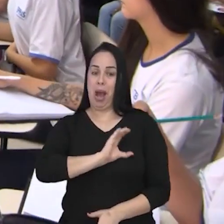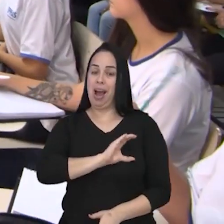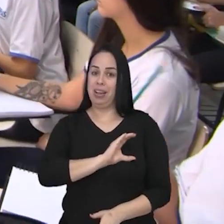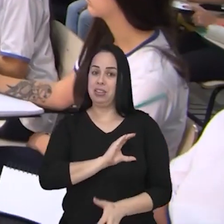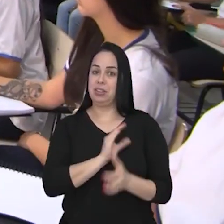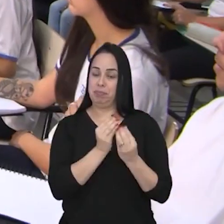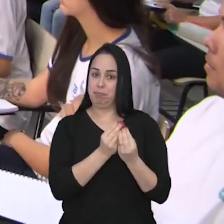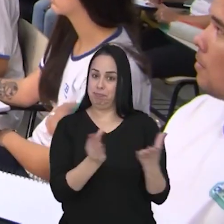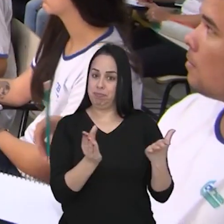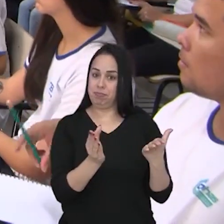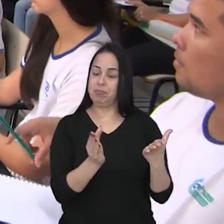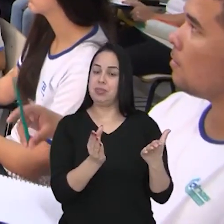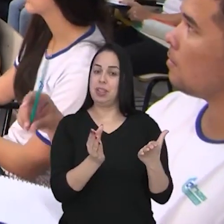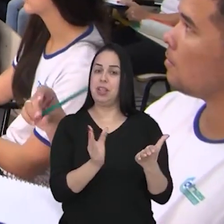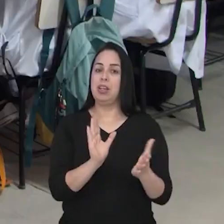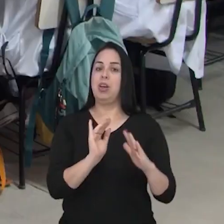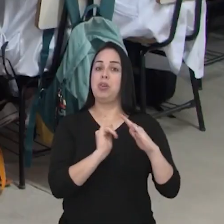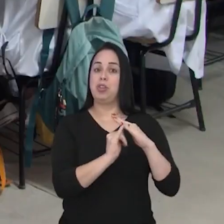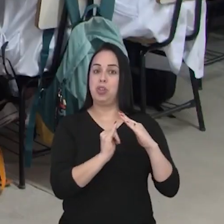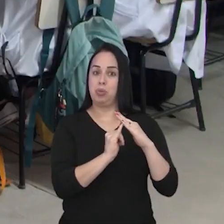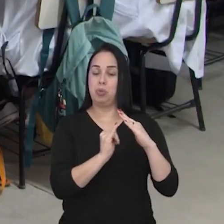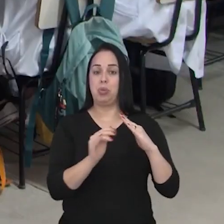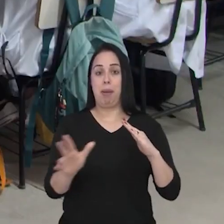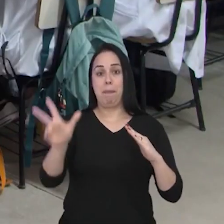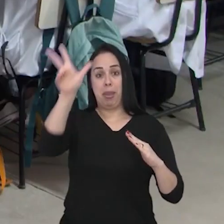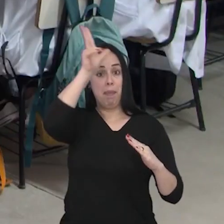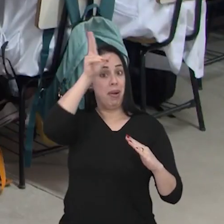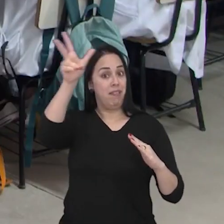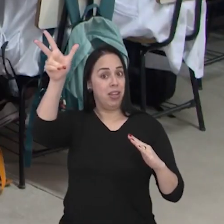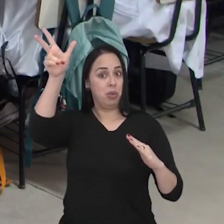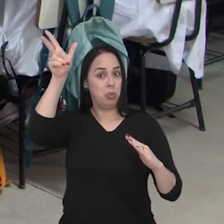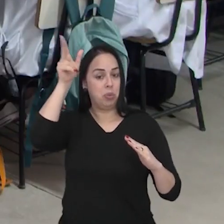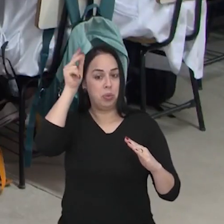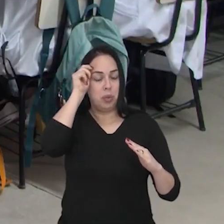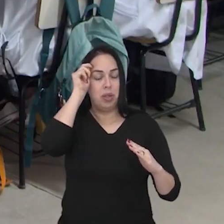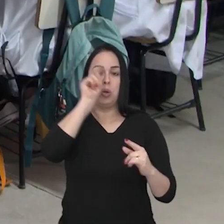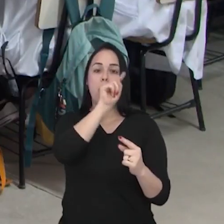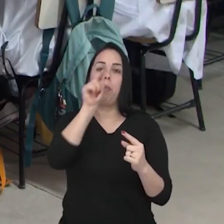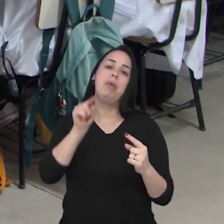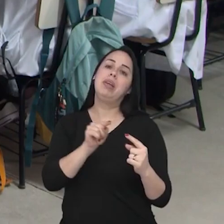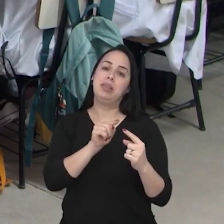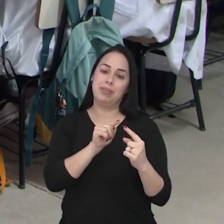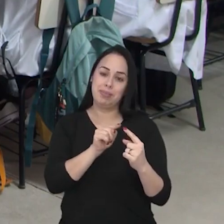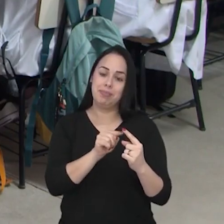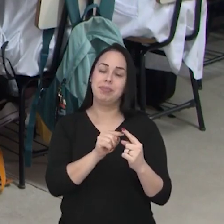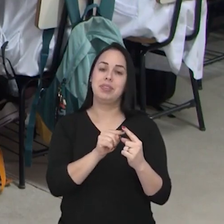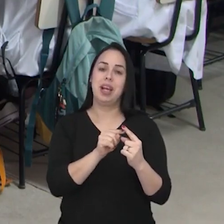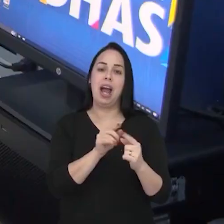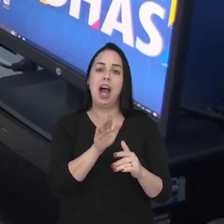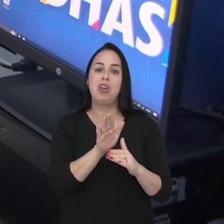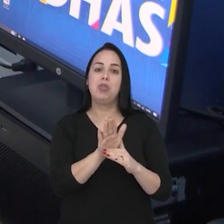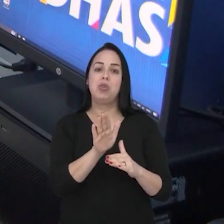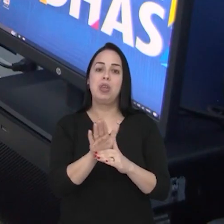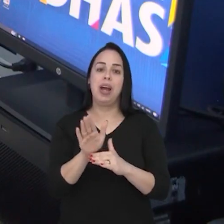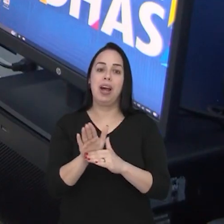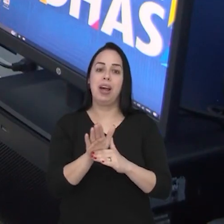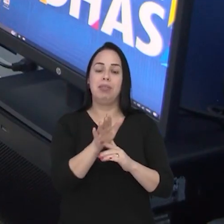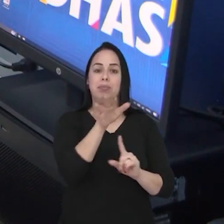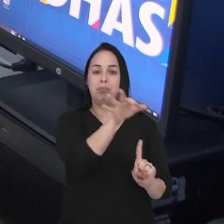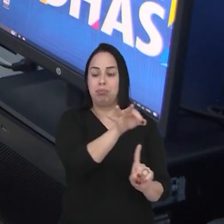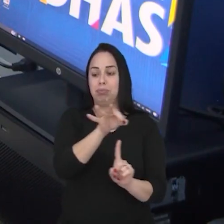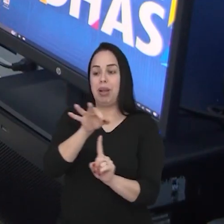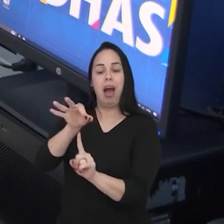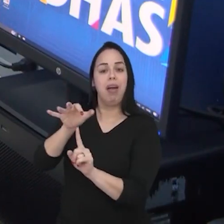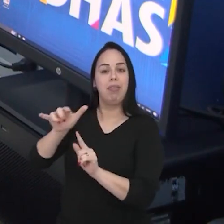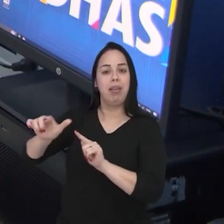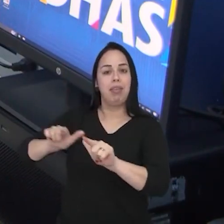opções oferecidas pelo CEPAS, instituição mantida pela Prefeitura e que tem como objetivo facilitar o acesso